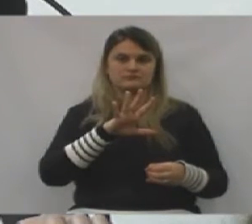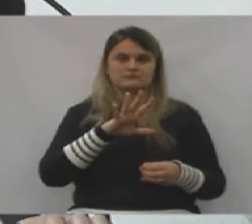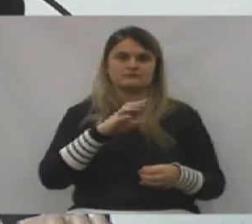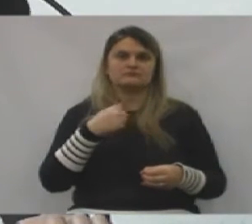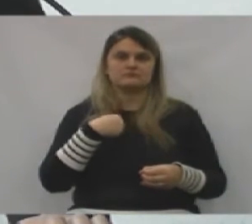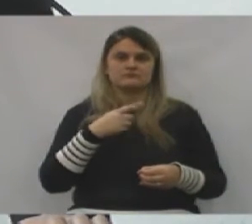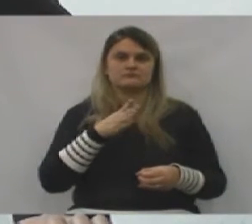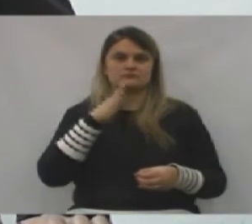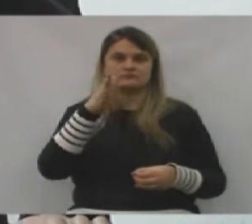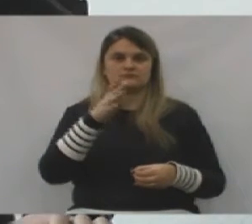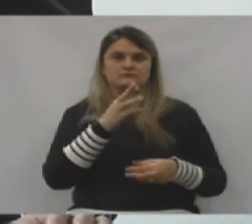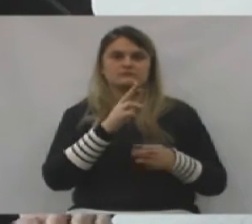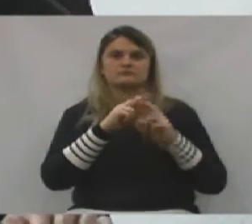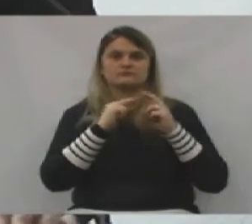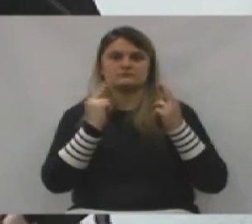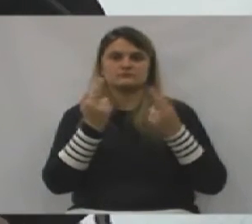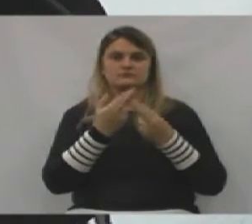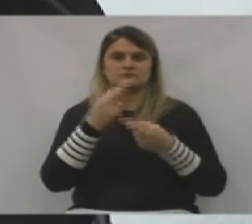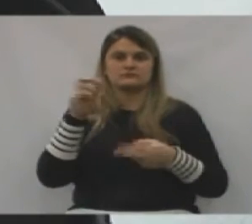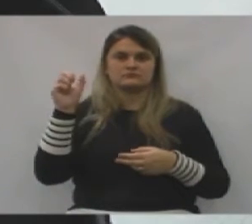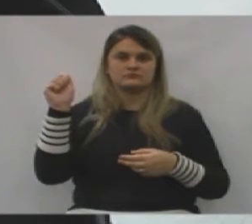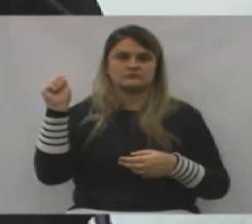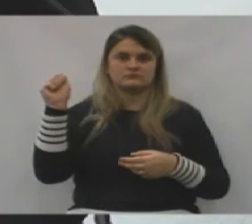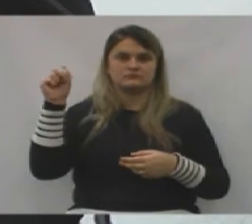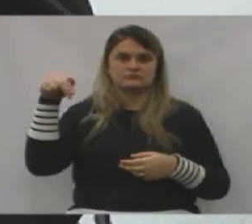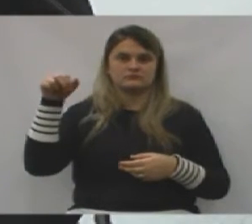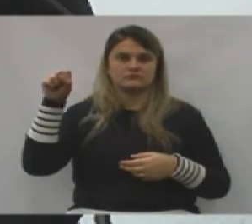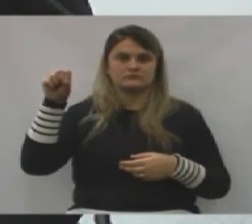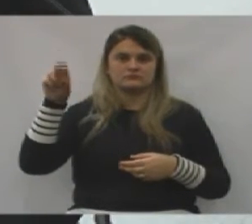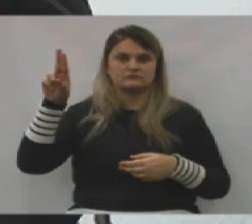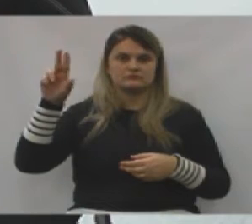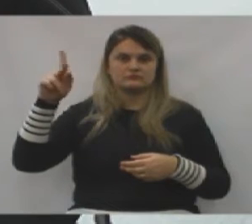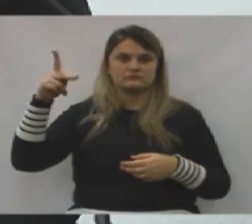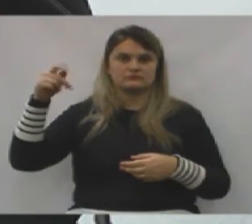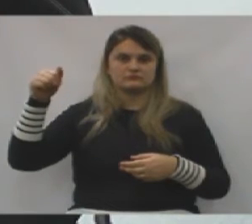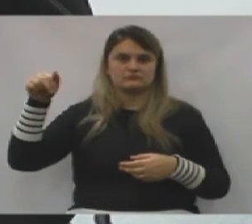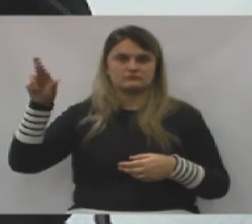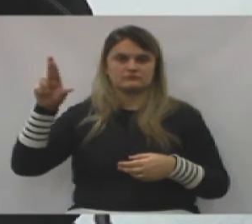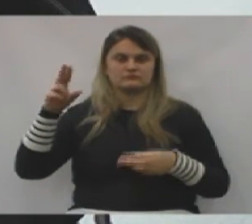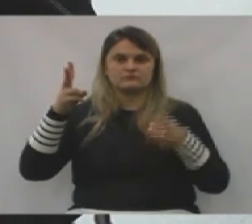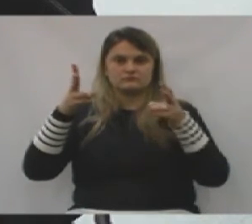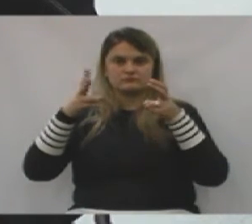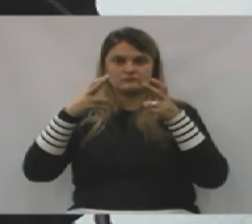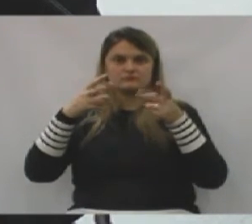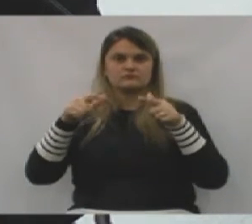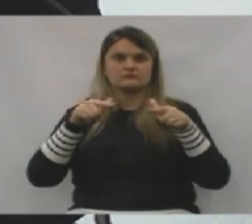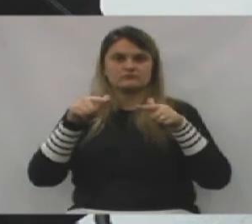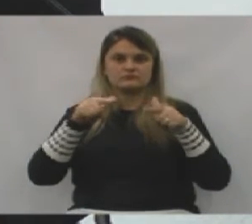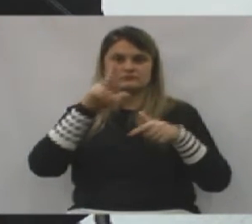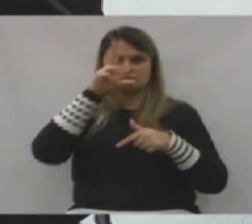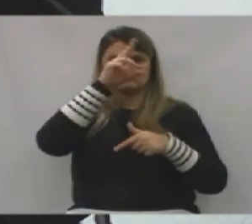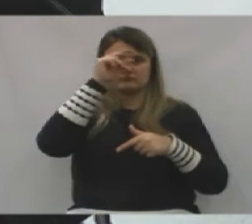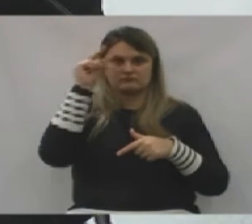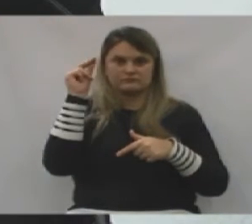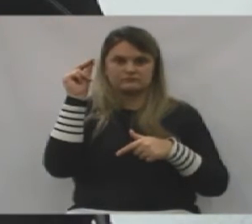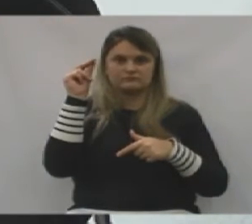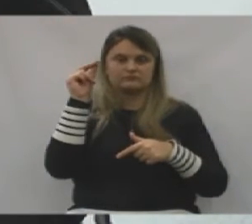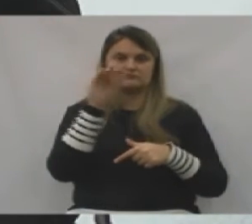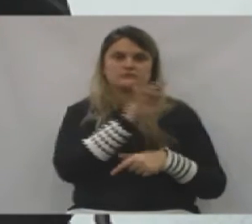na reunião da ANSULPAR, vendo como que funciona o trabalho dos prefeitos, e